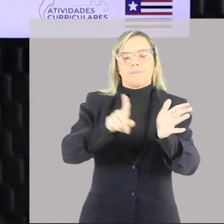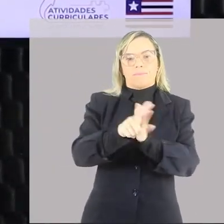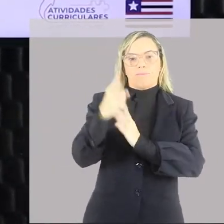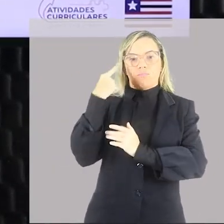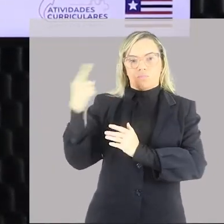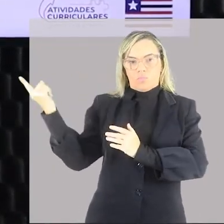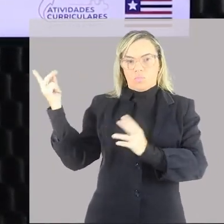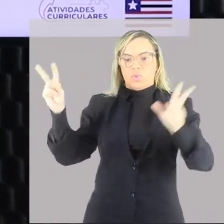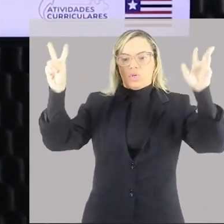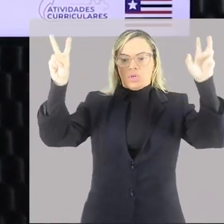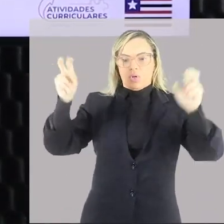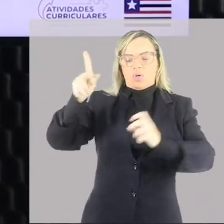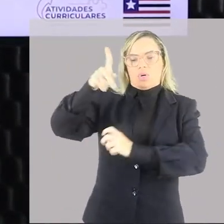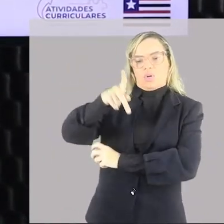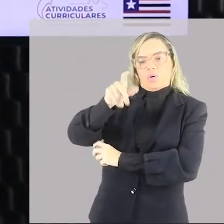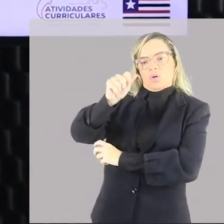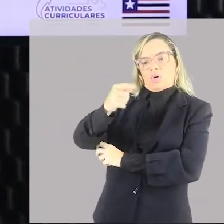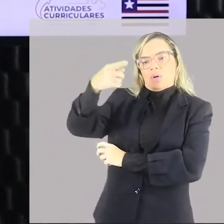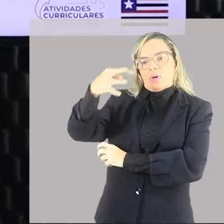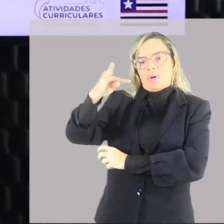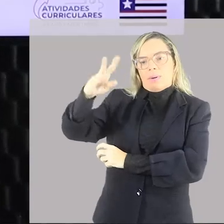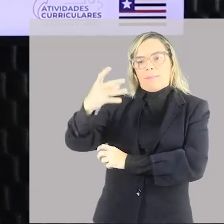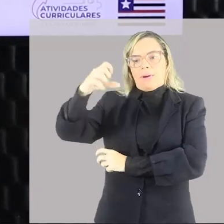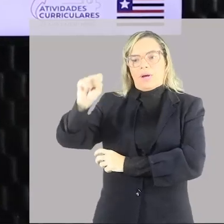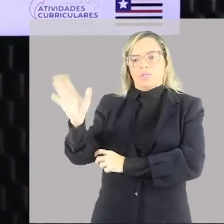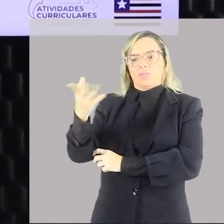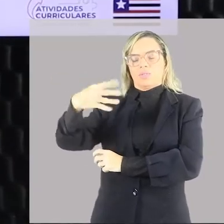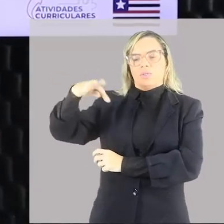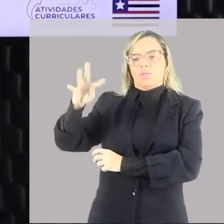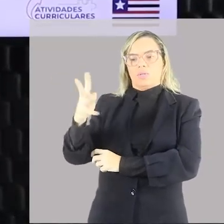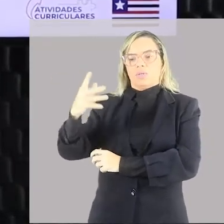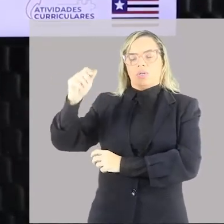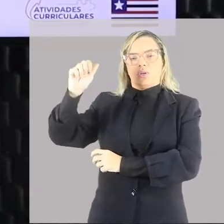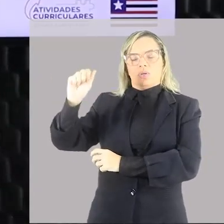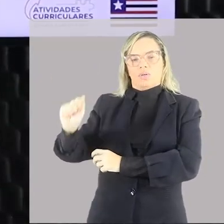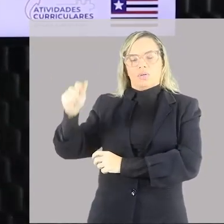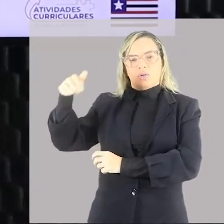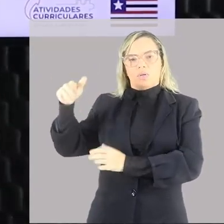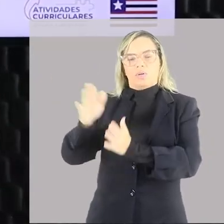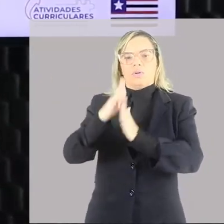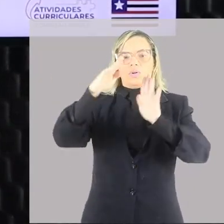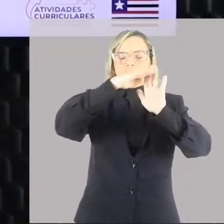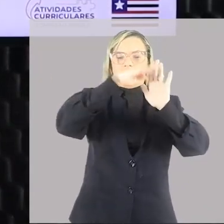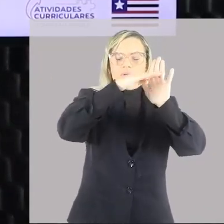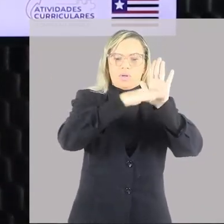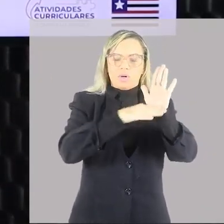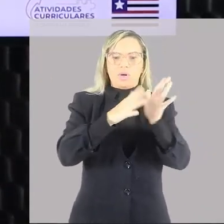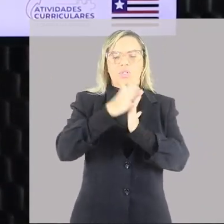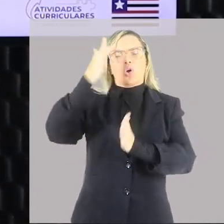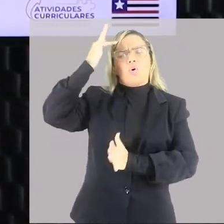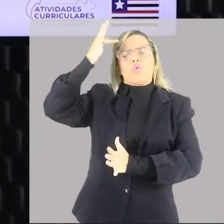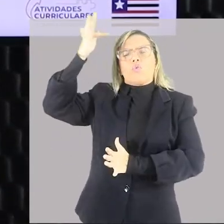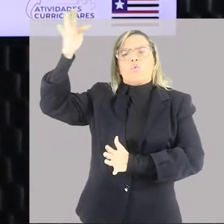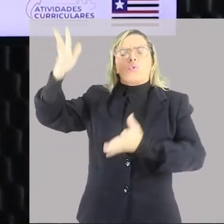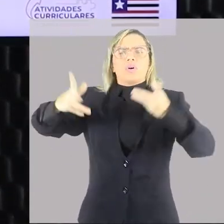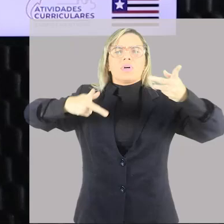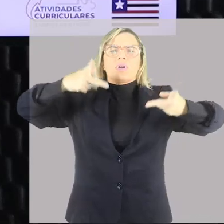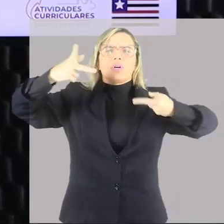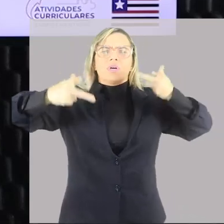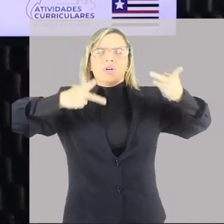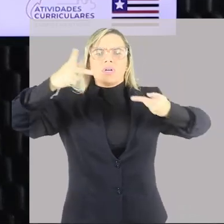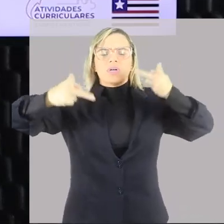talma, que são elementos da filosofia, que são critérios para o filosofar e são